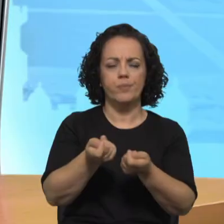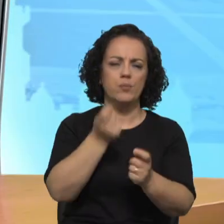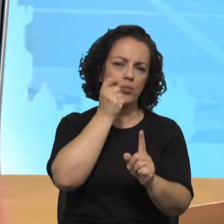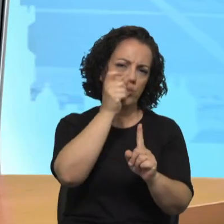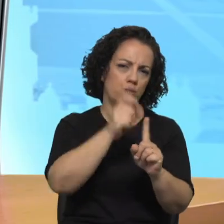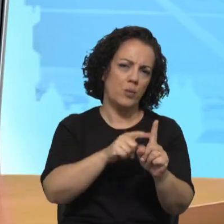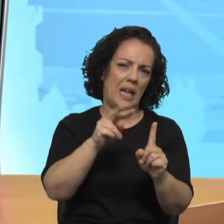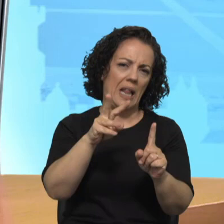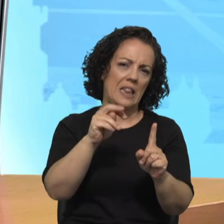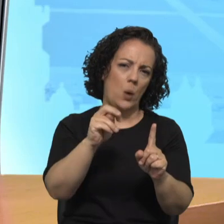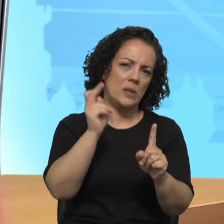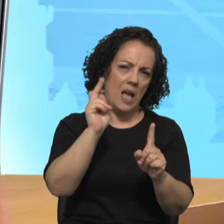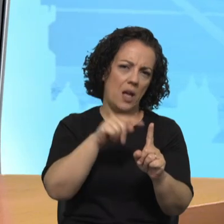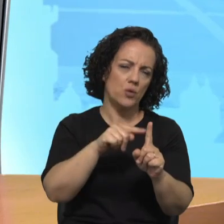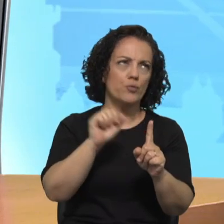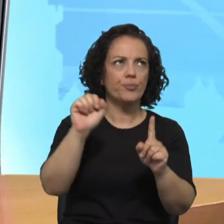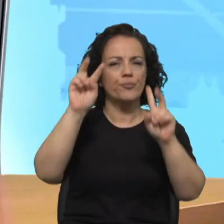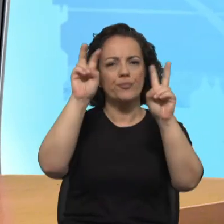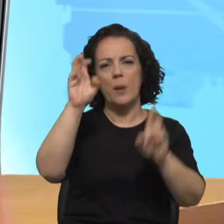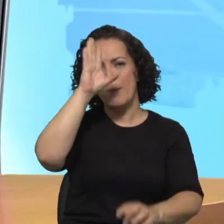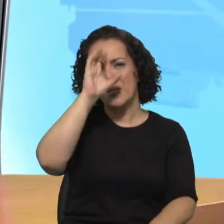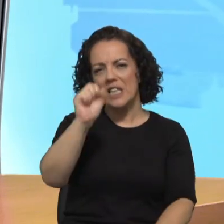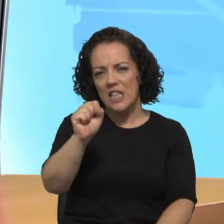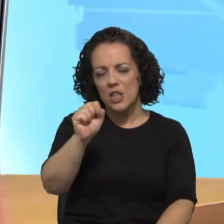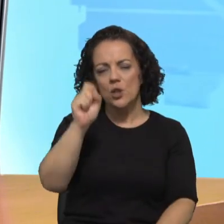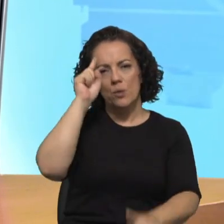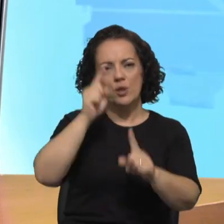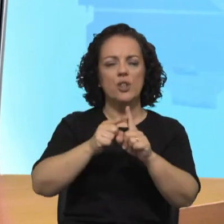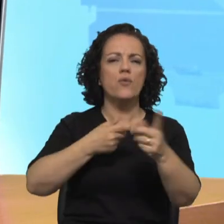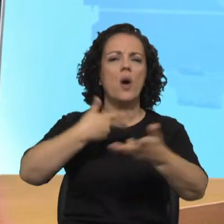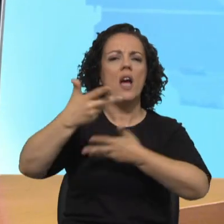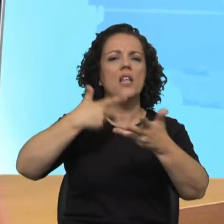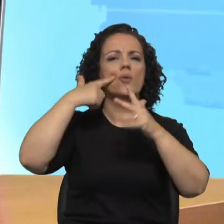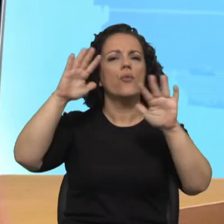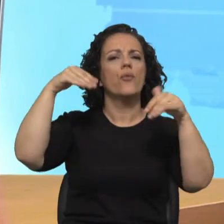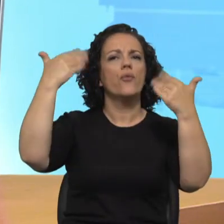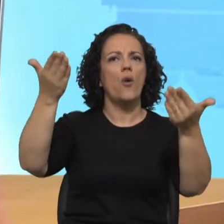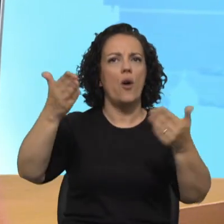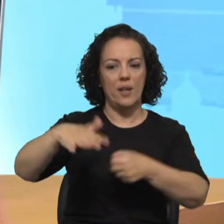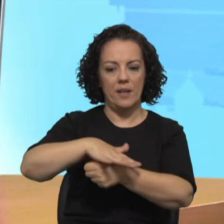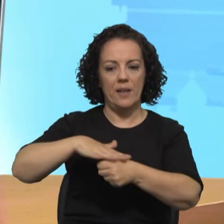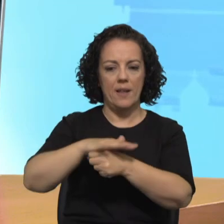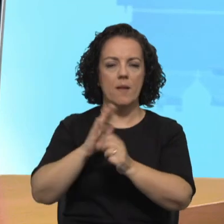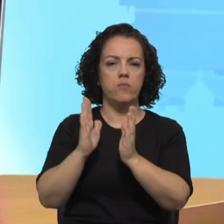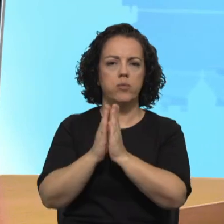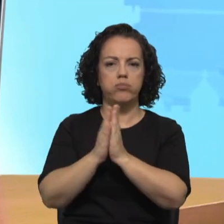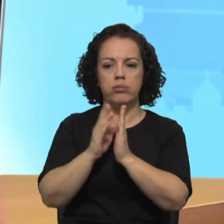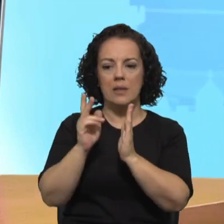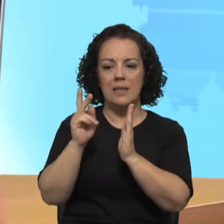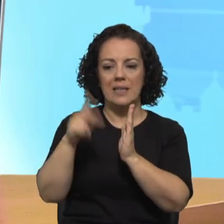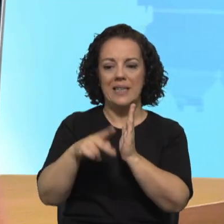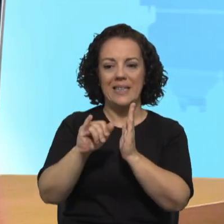o chamado ministro para as relações externas do Patriarca Kirill. Quando começou a